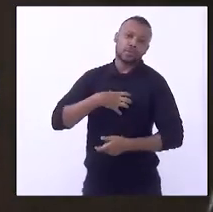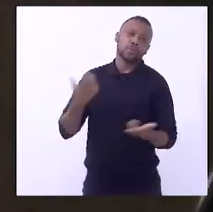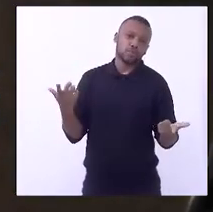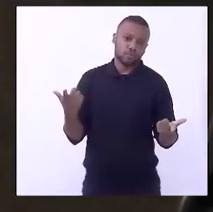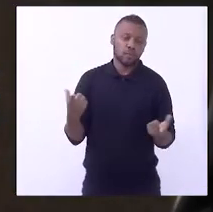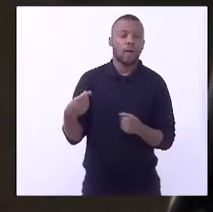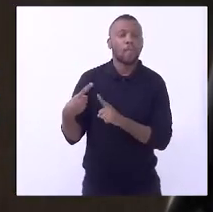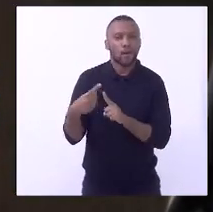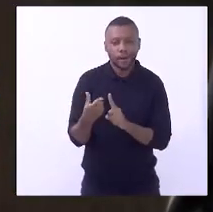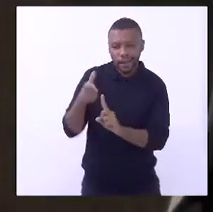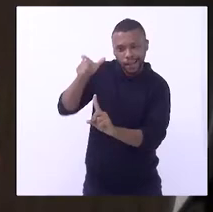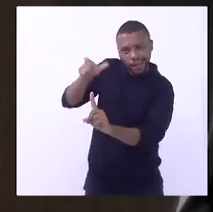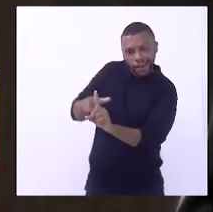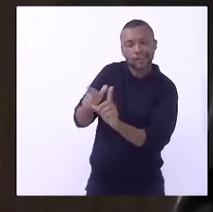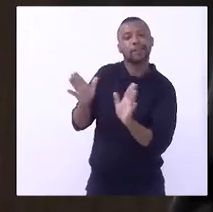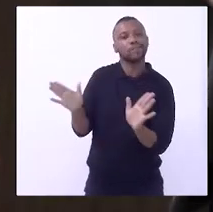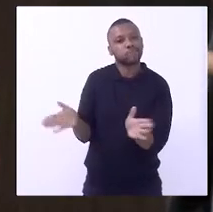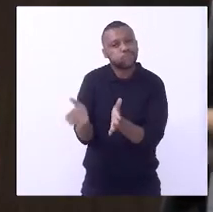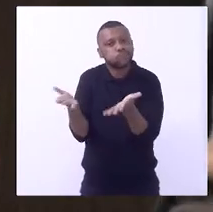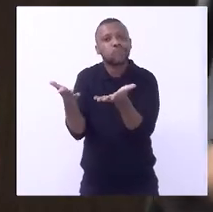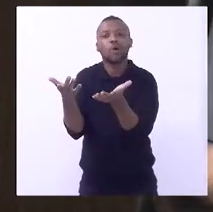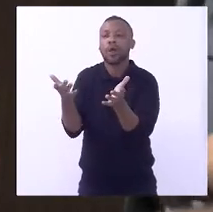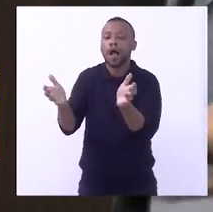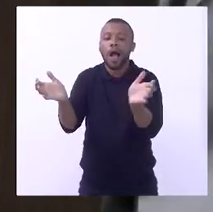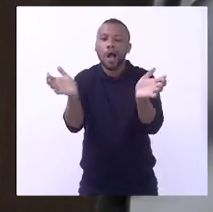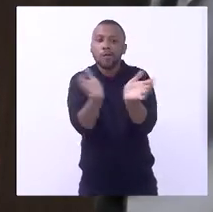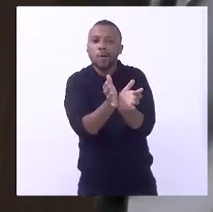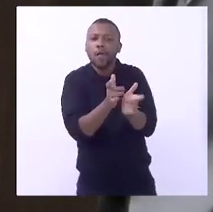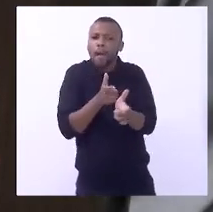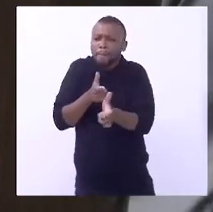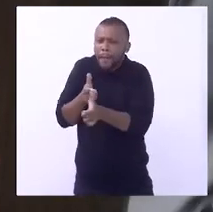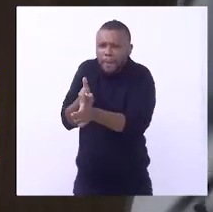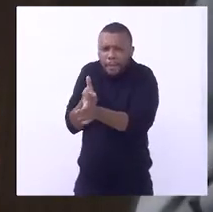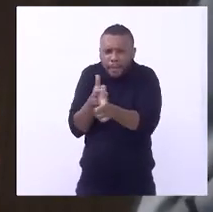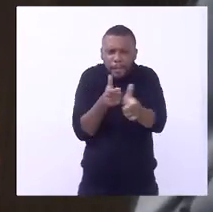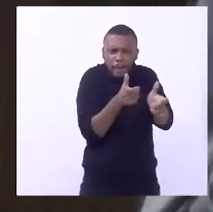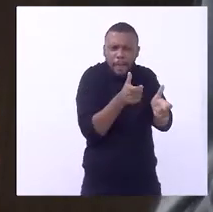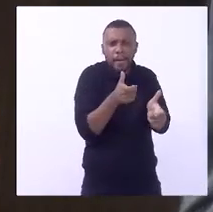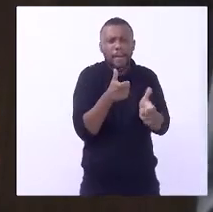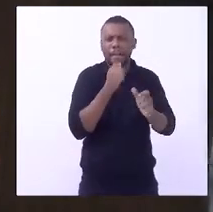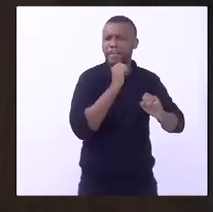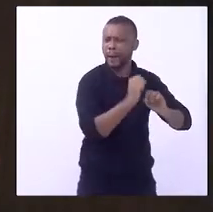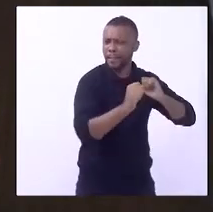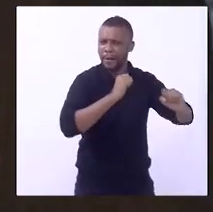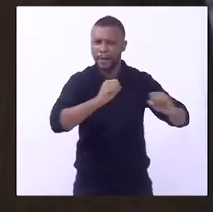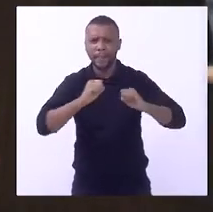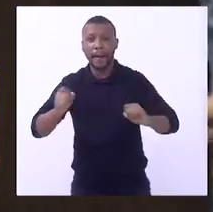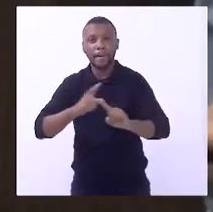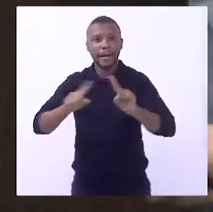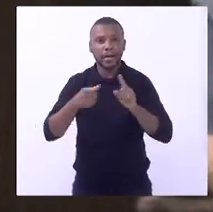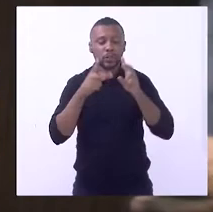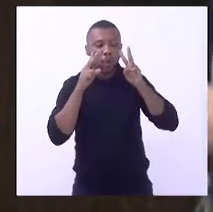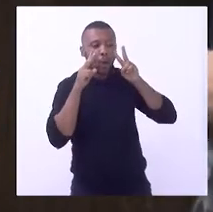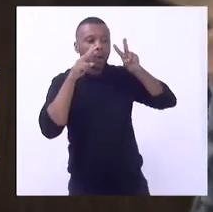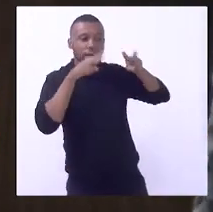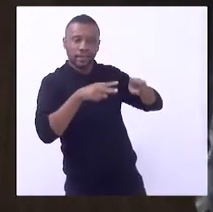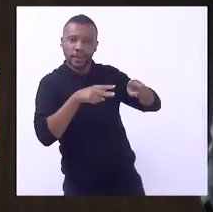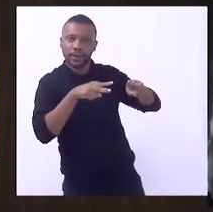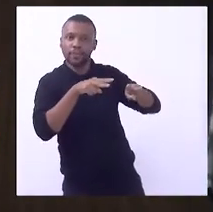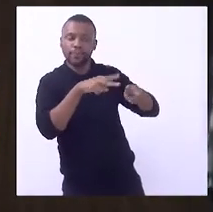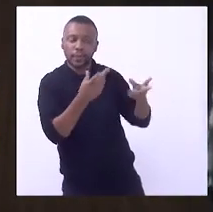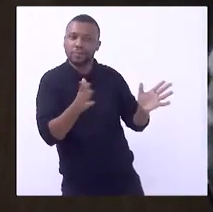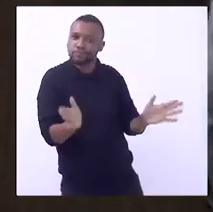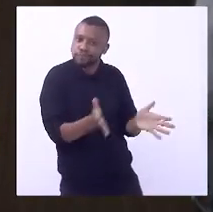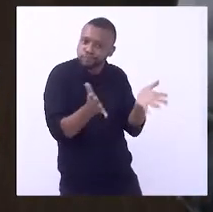que estimula a tropa a matar, mas não consegue ter e reconhecer a dignidade na